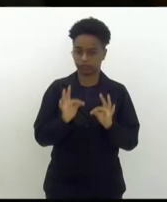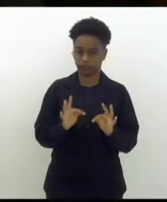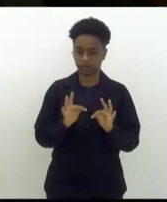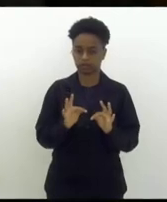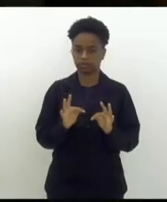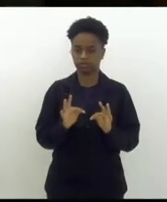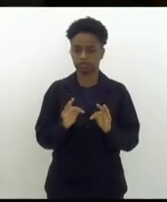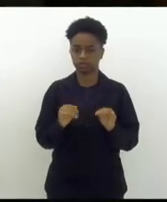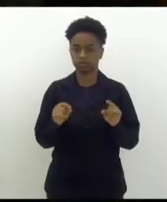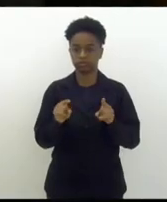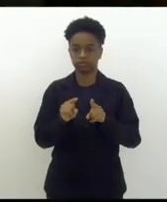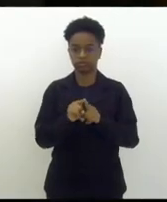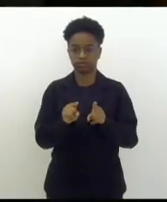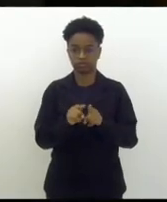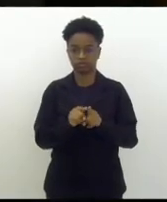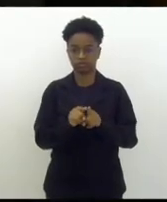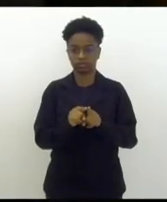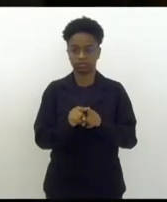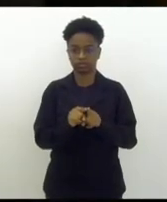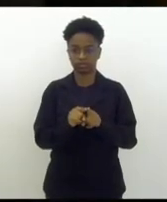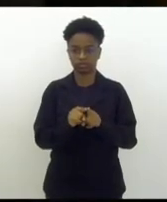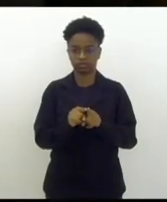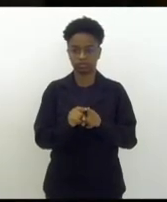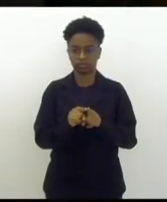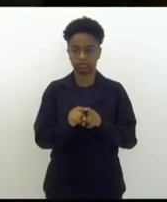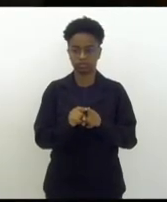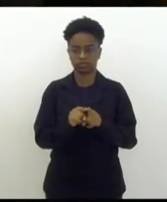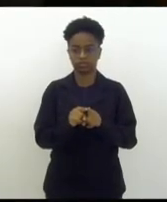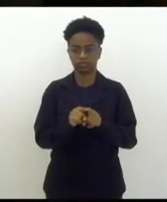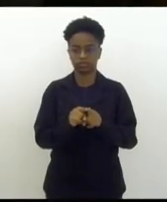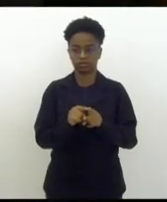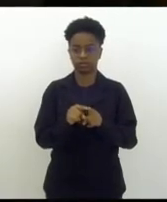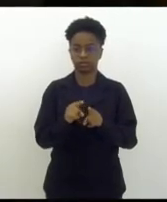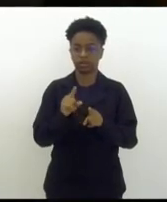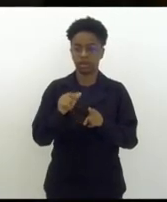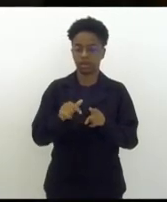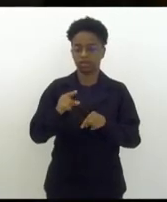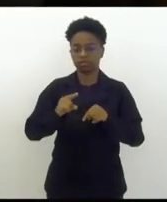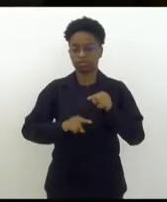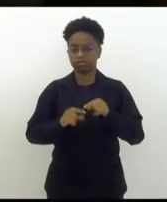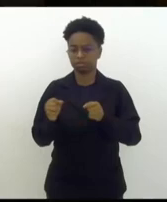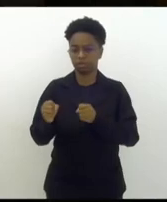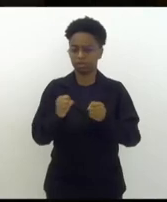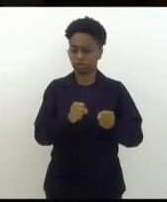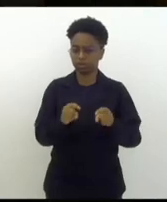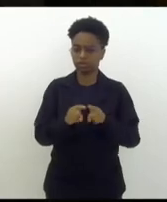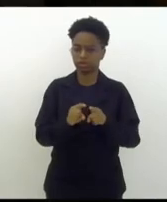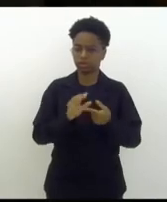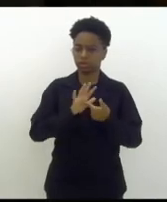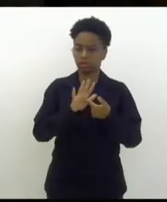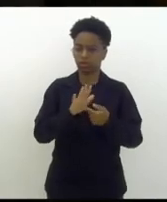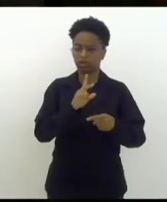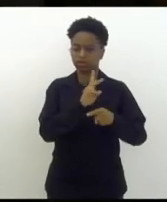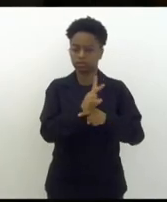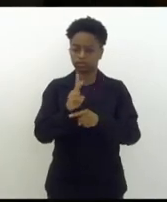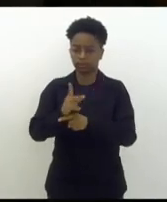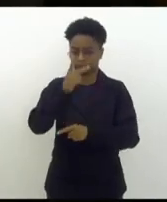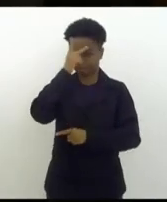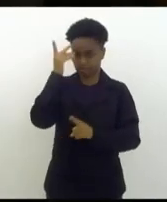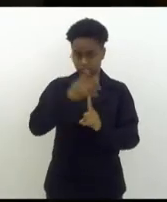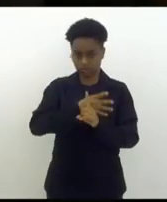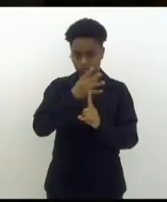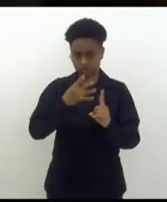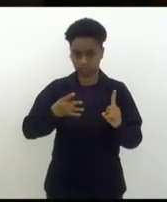e ainda no sentido de ser um instrumento poderoso de fazer com que o debate sobre a proteção de pessoas